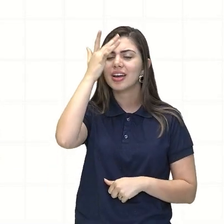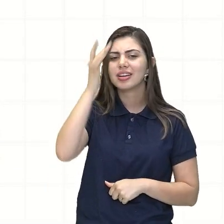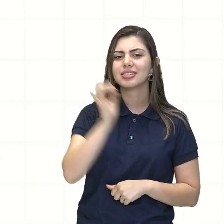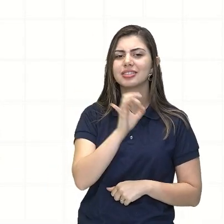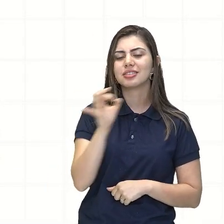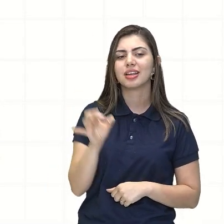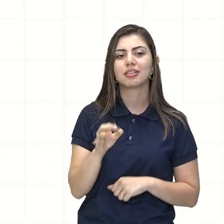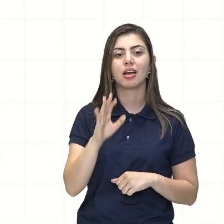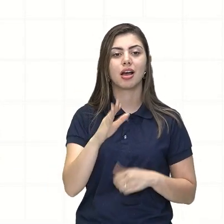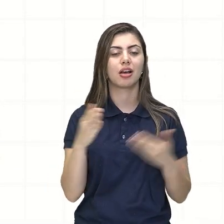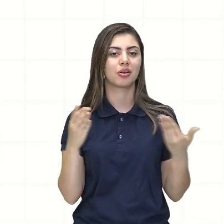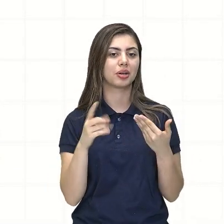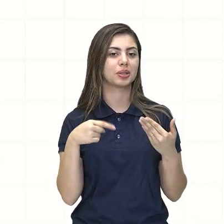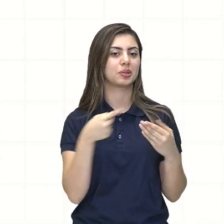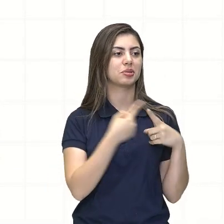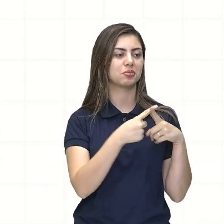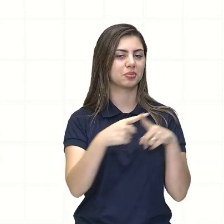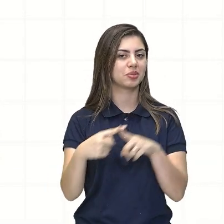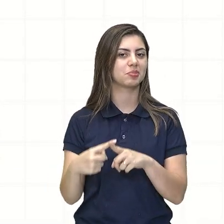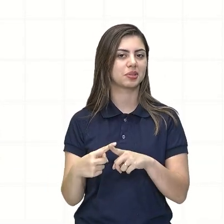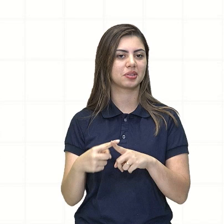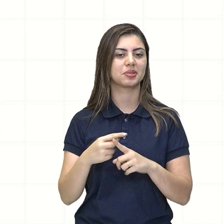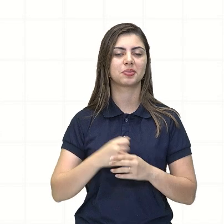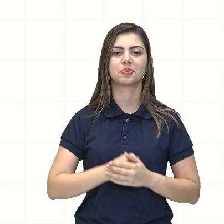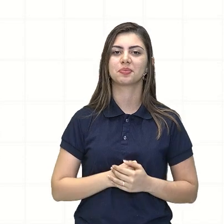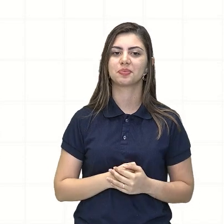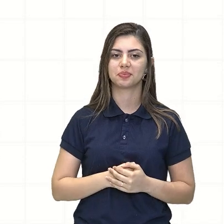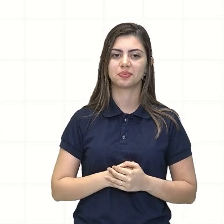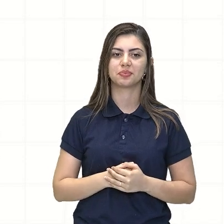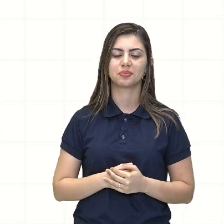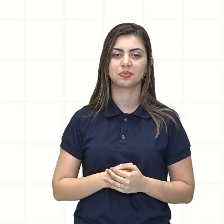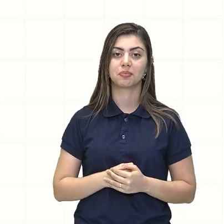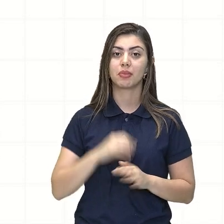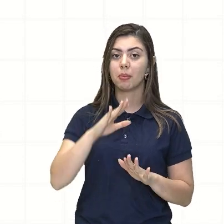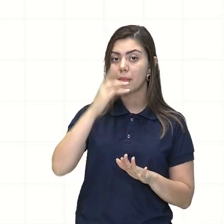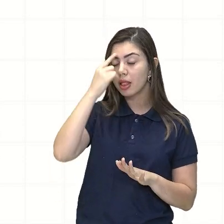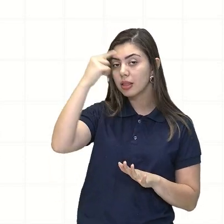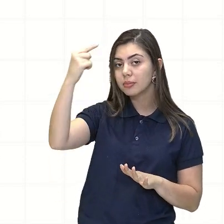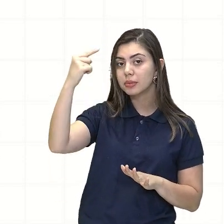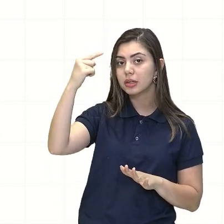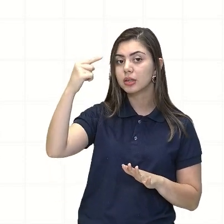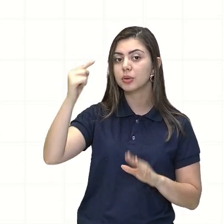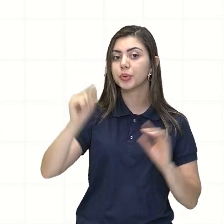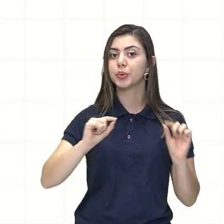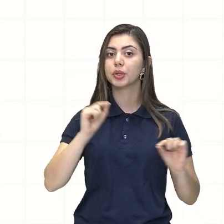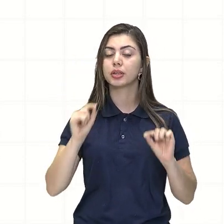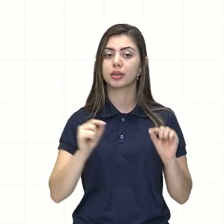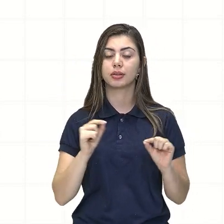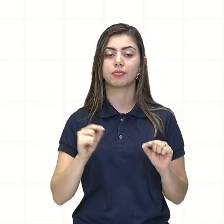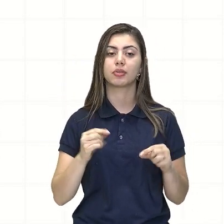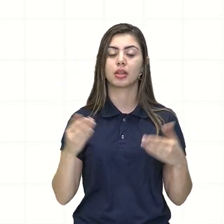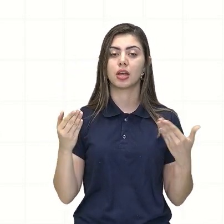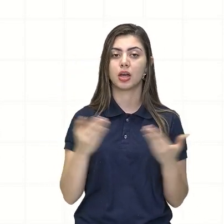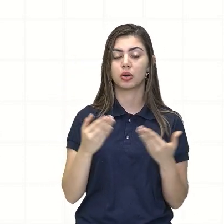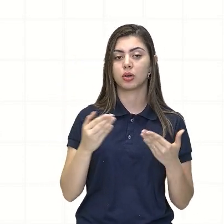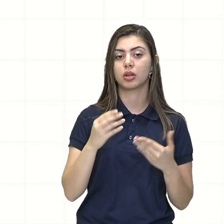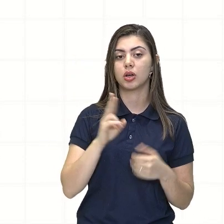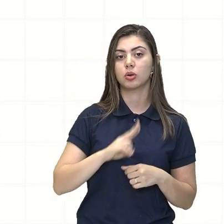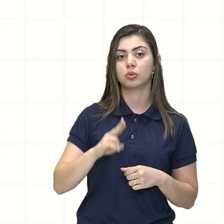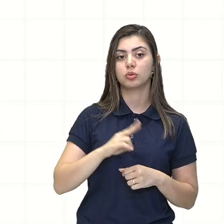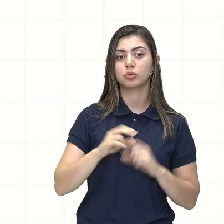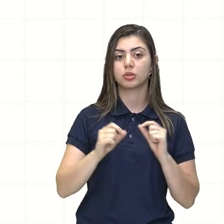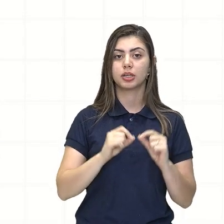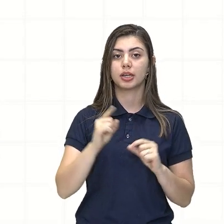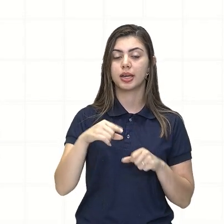a nossa multiplicação. Lembrando, Vamos aqui fazer pelo jogo de sinal.